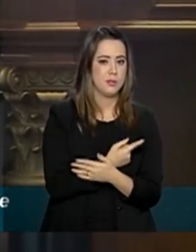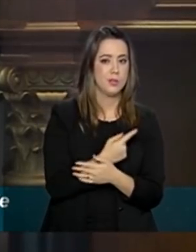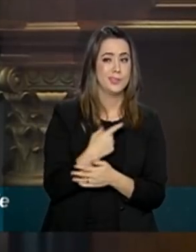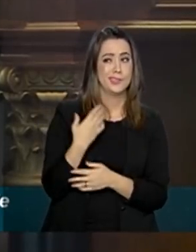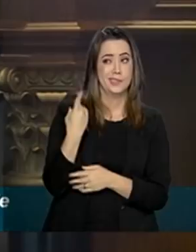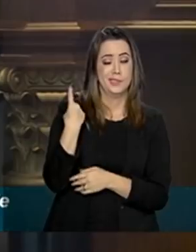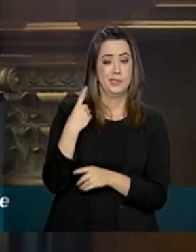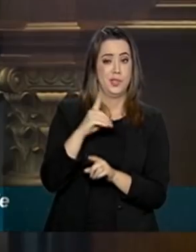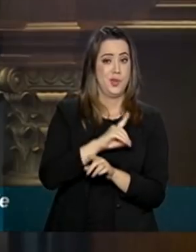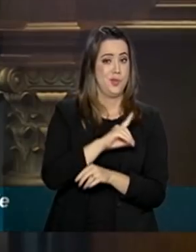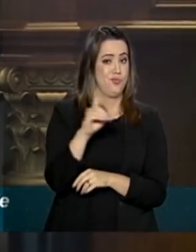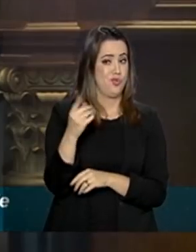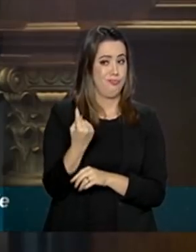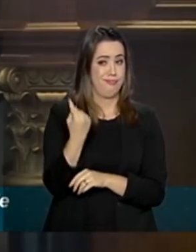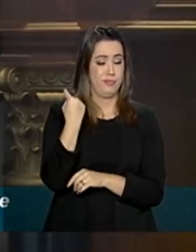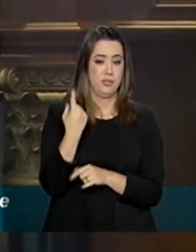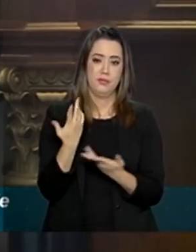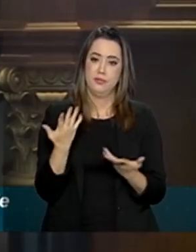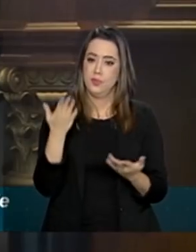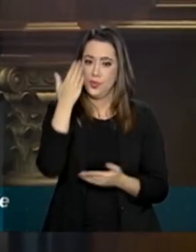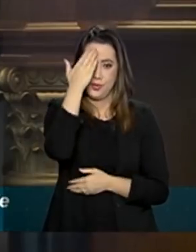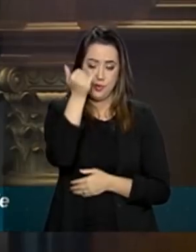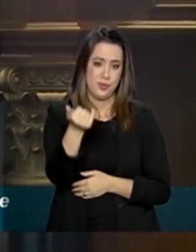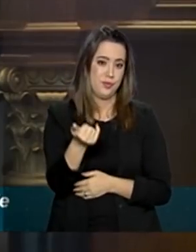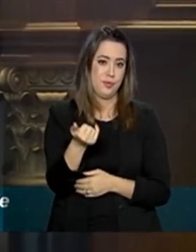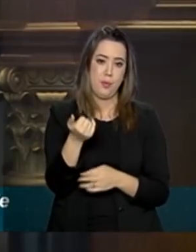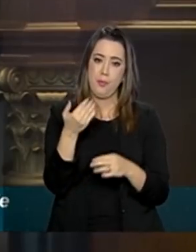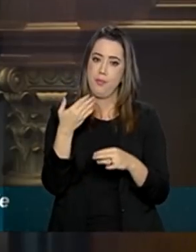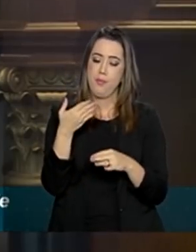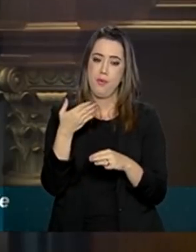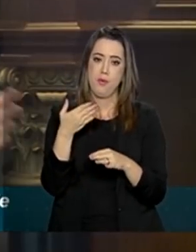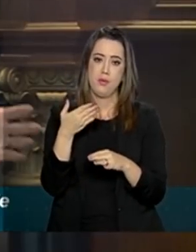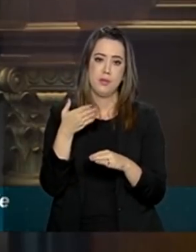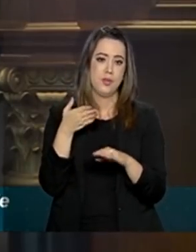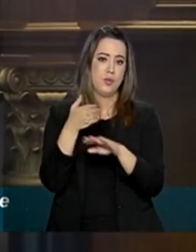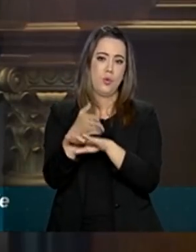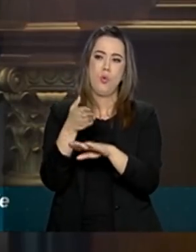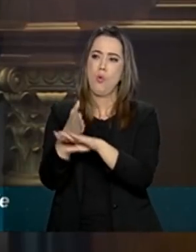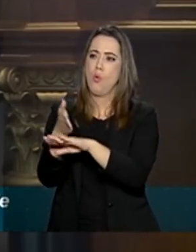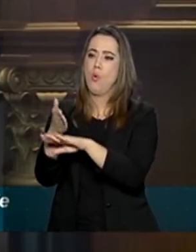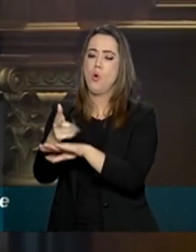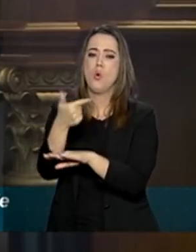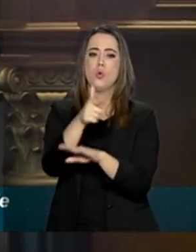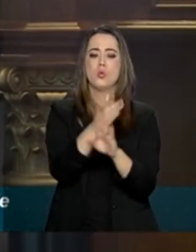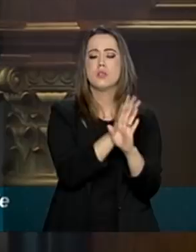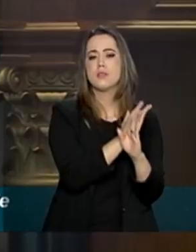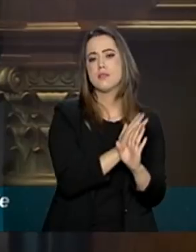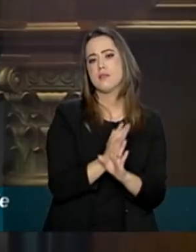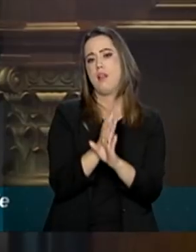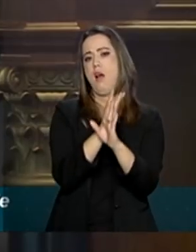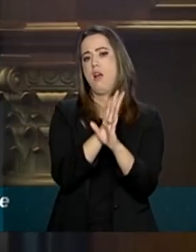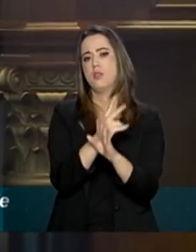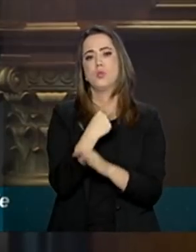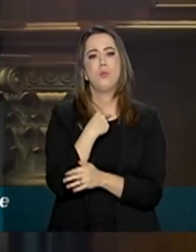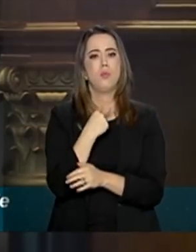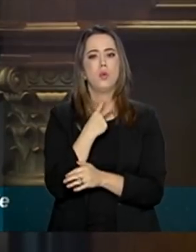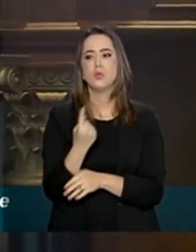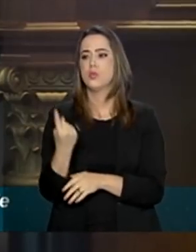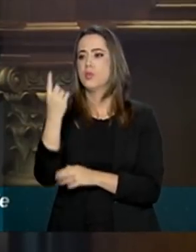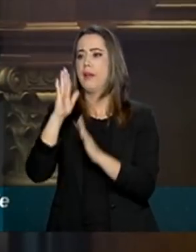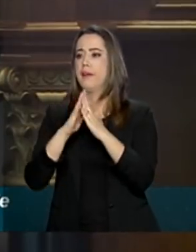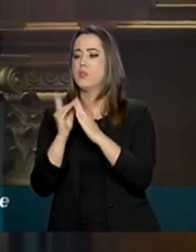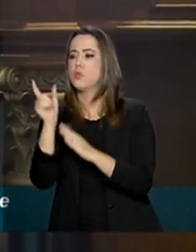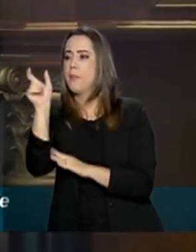últimos dias, onde anunciei não poder comparecer a um evento em outra cidade. Eu não posso ir na casa de uma